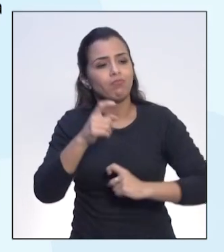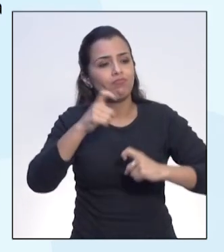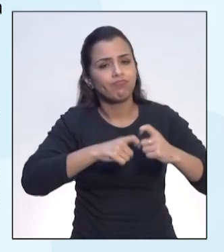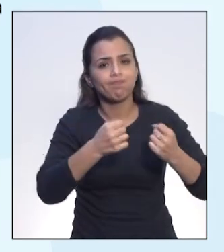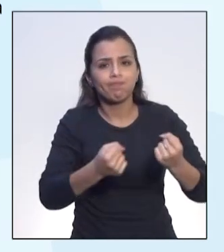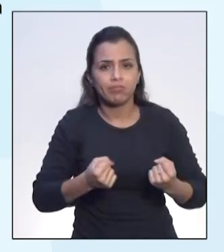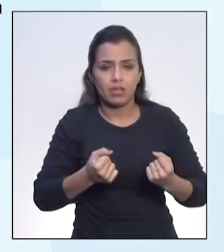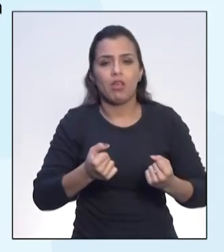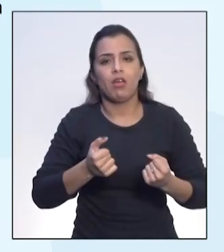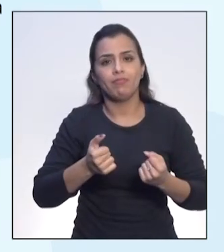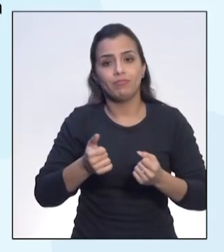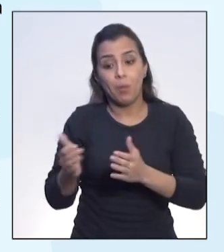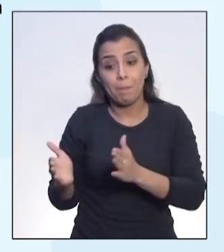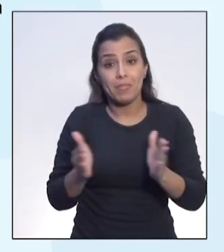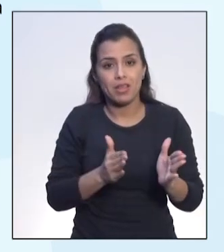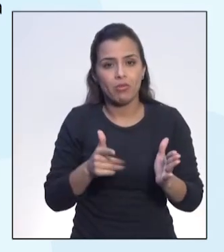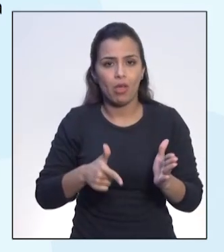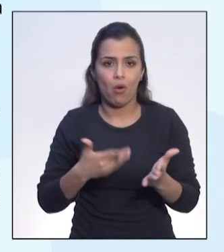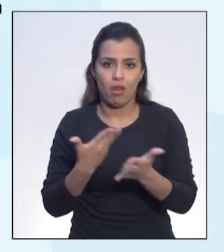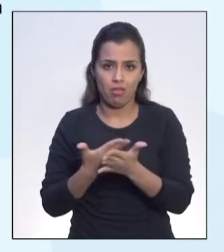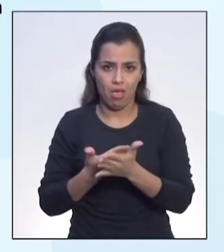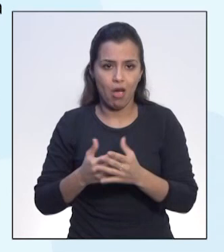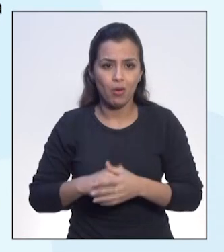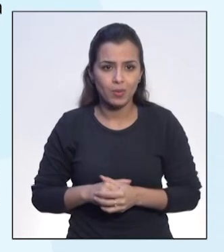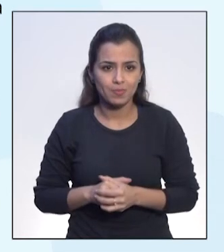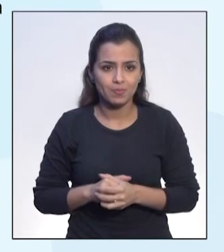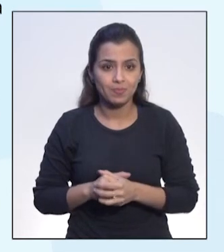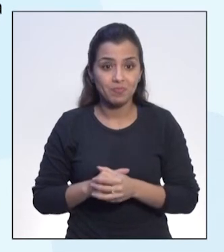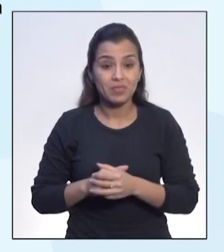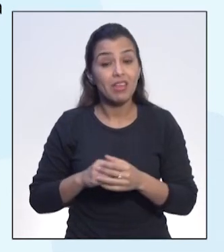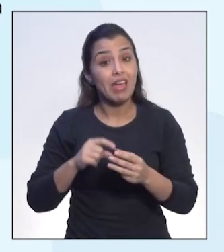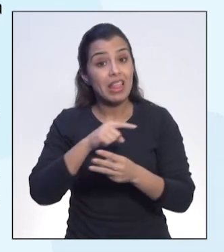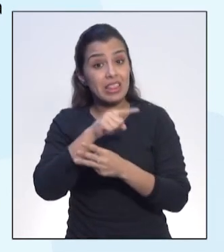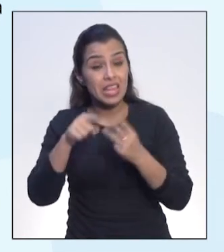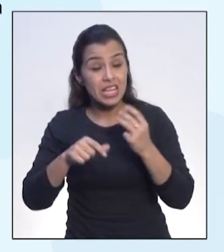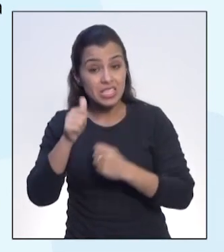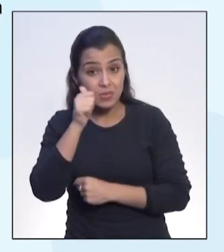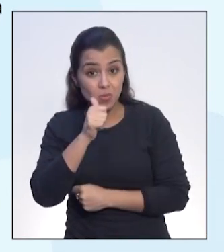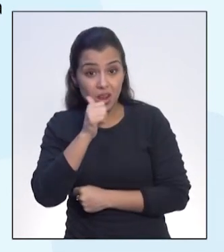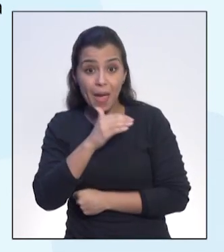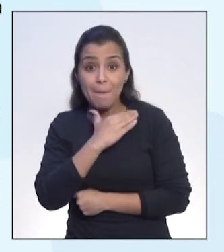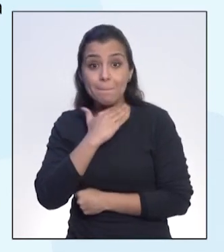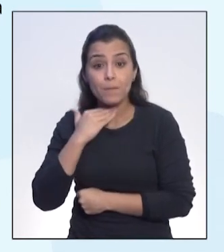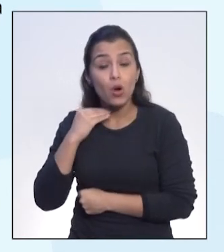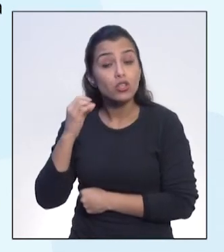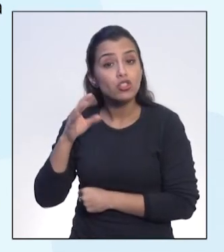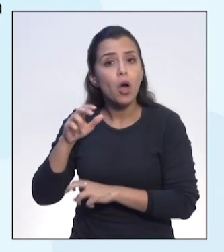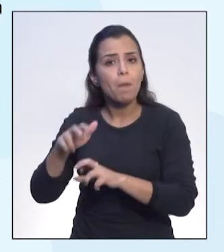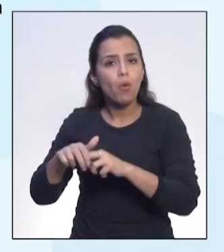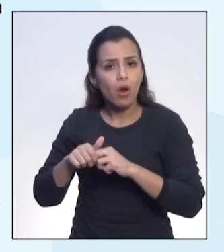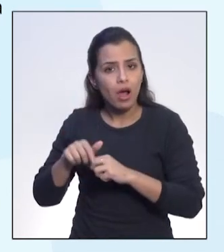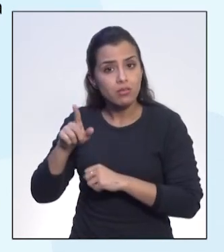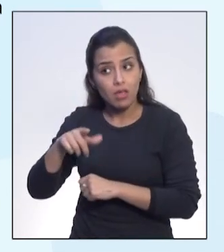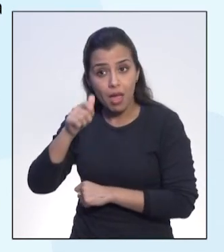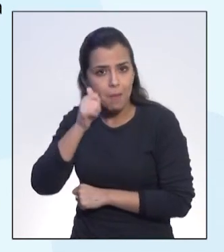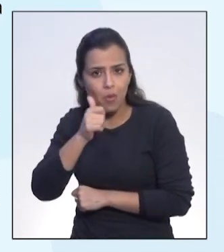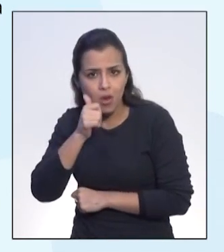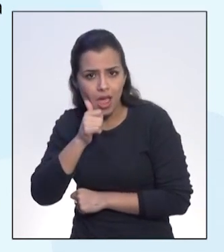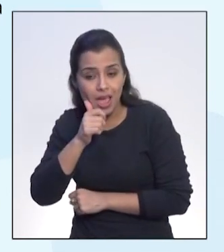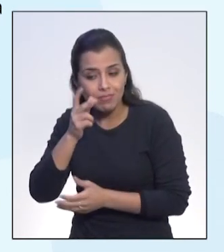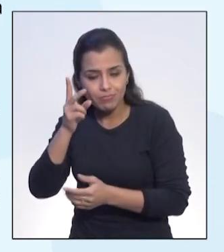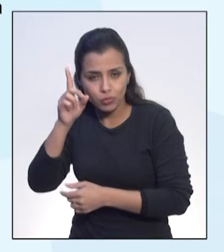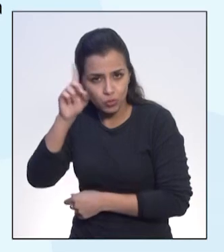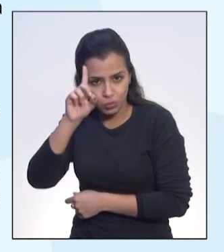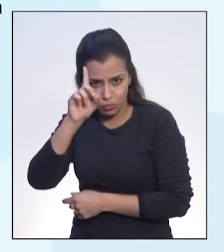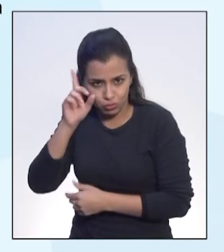no período dessa aula. 3 mulheres são vítimas de feminicídio a cada 1 dia.